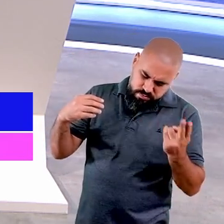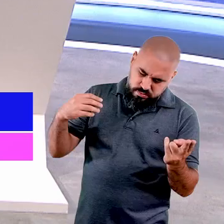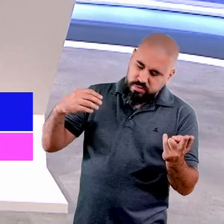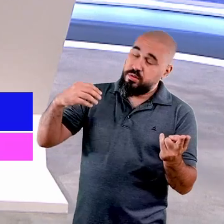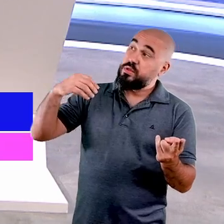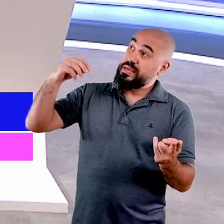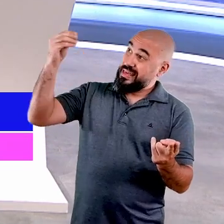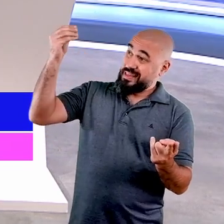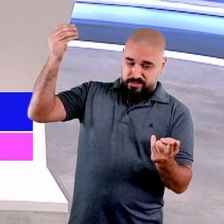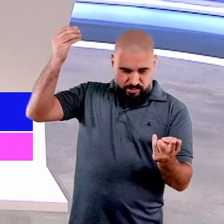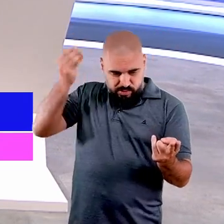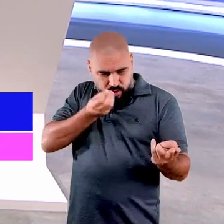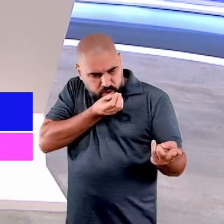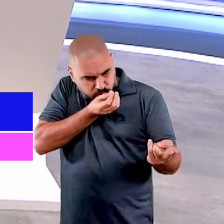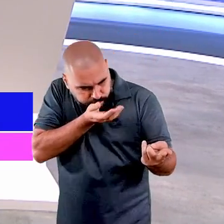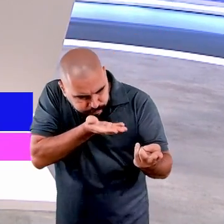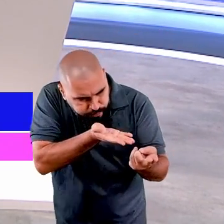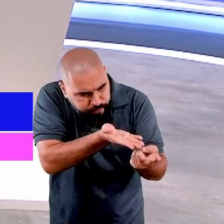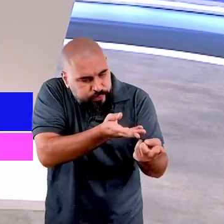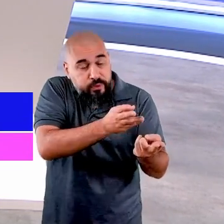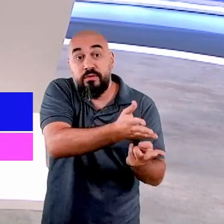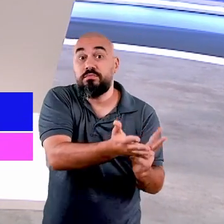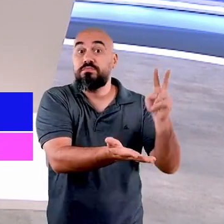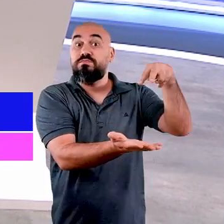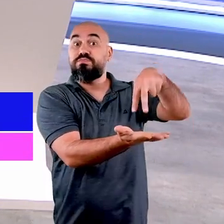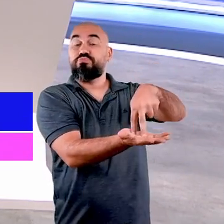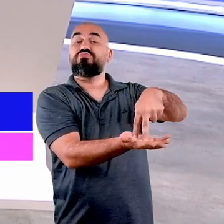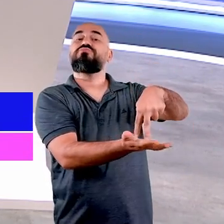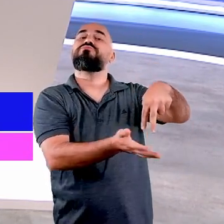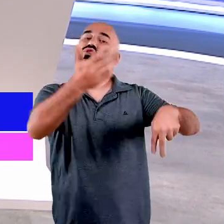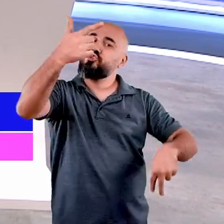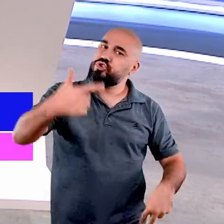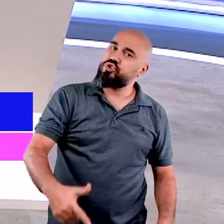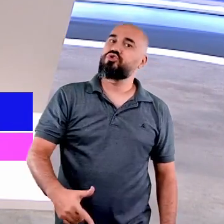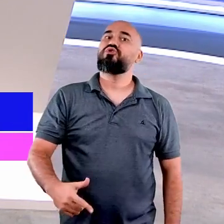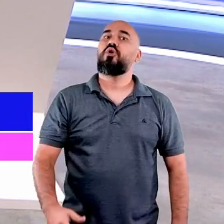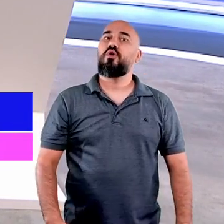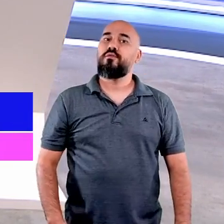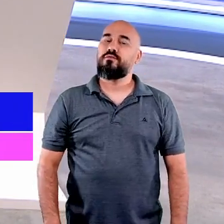vai dizer e essa pessoa vai ressuscitar, vai recuperar a sua vida.